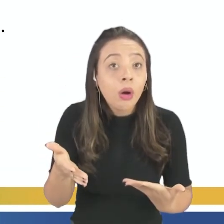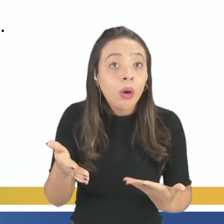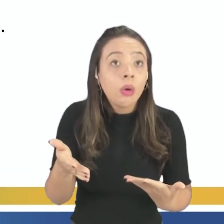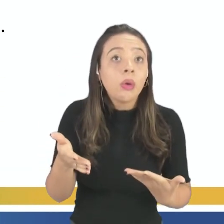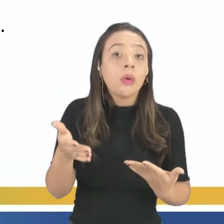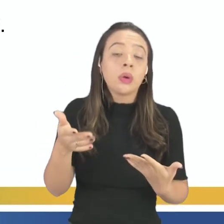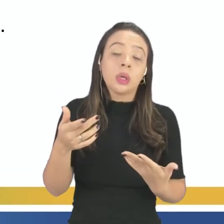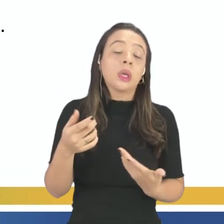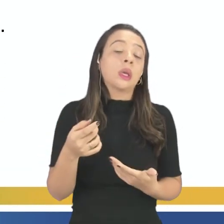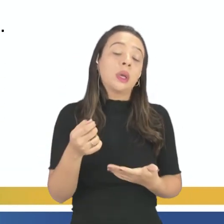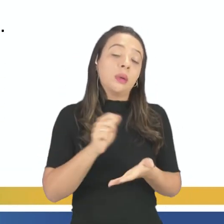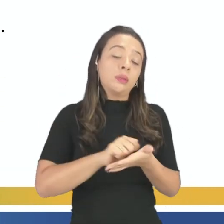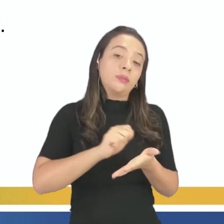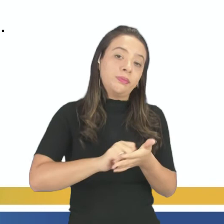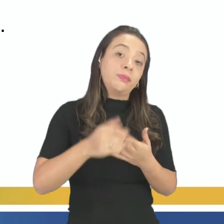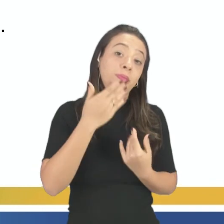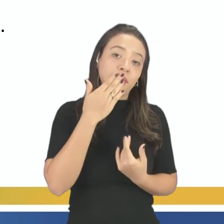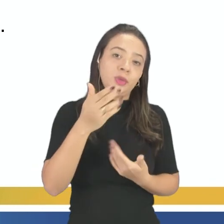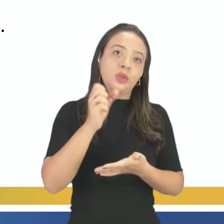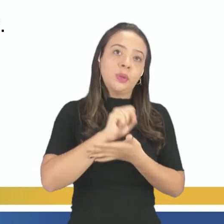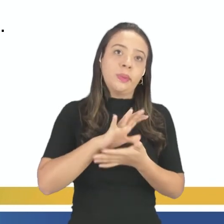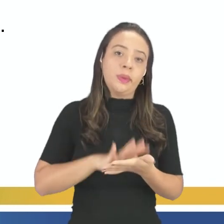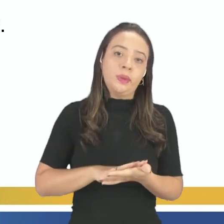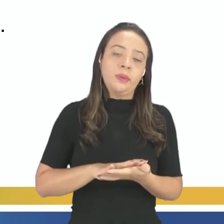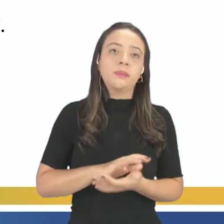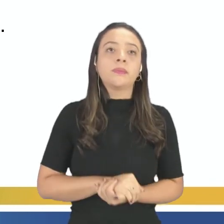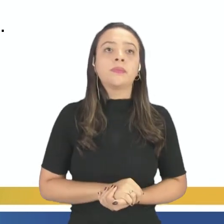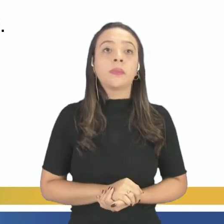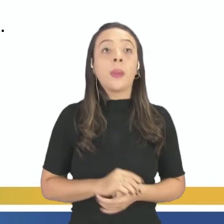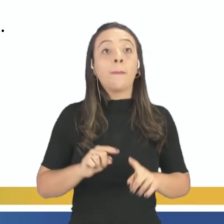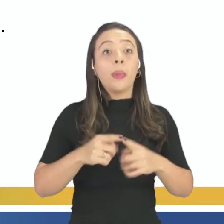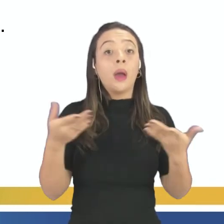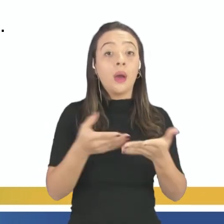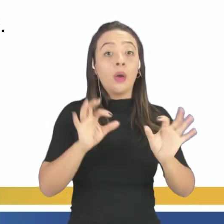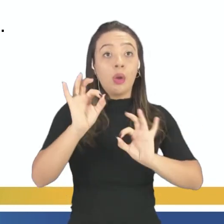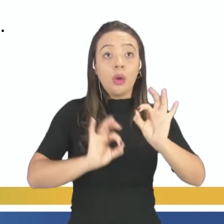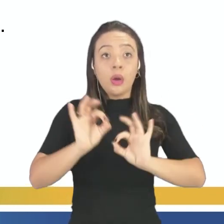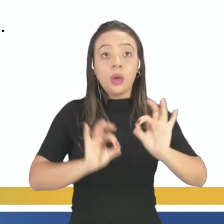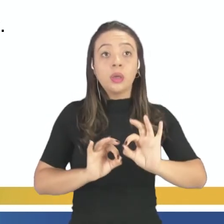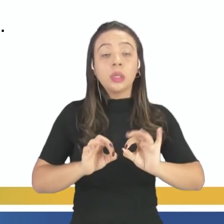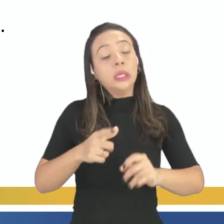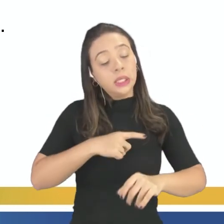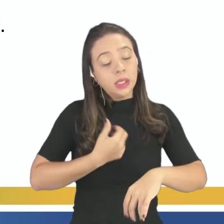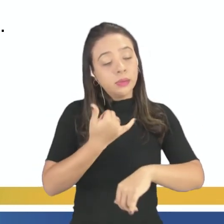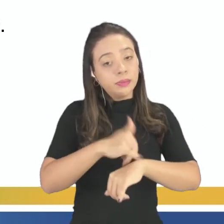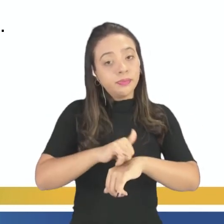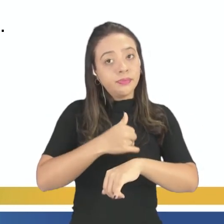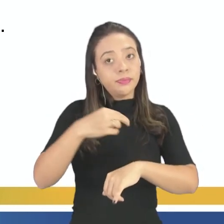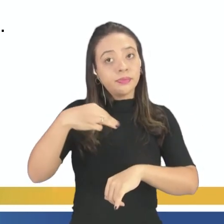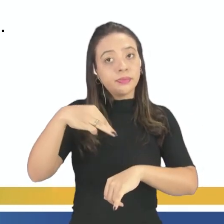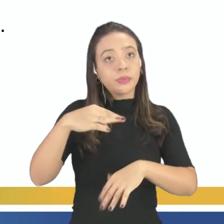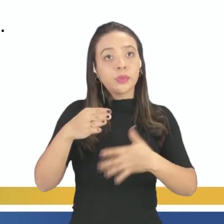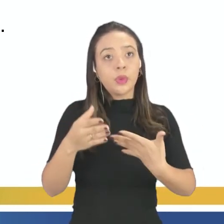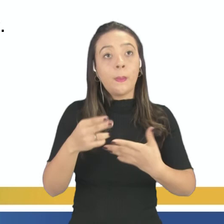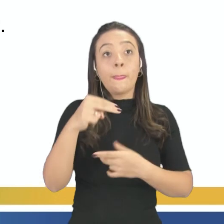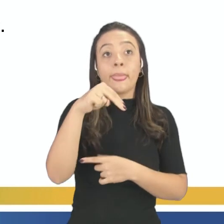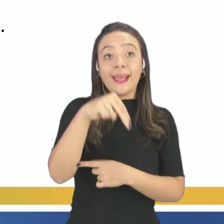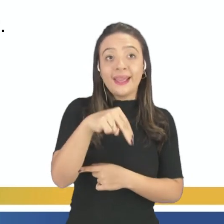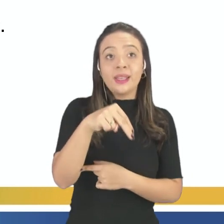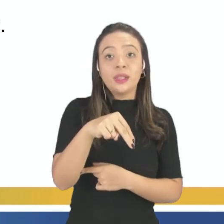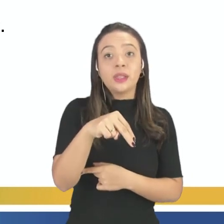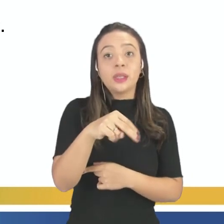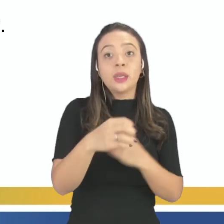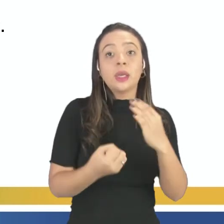aí, organizando esses dados, nós temos a seguinte coisa, ou seguinte estratégia matemática. Nós temos o n, que é formado